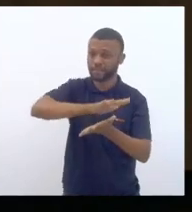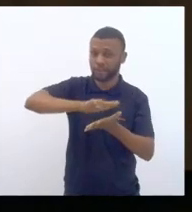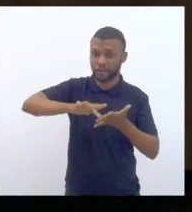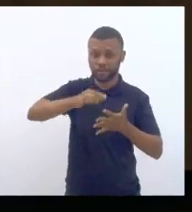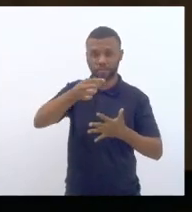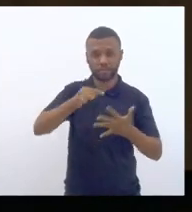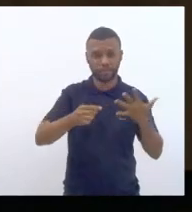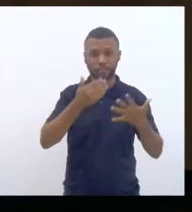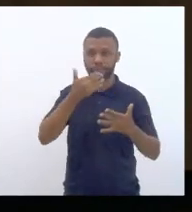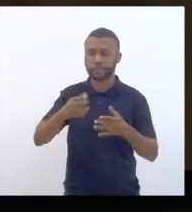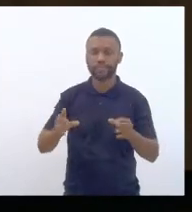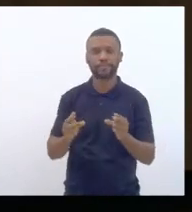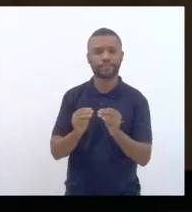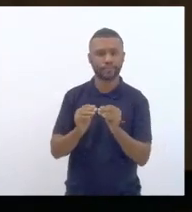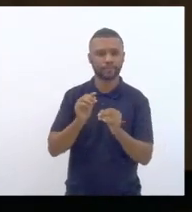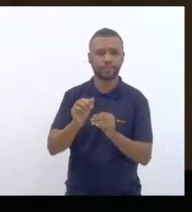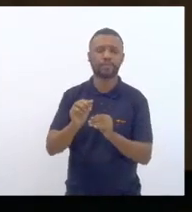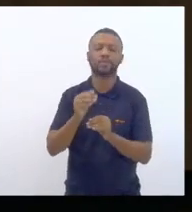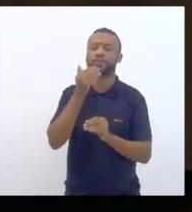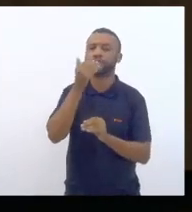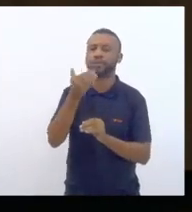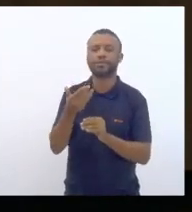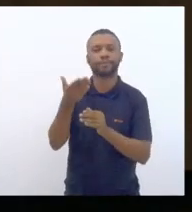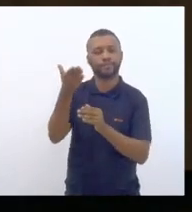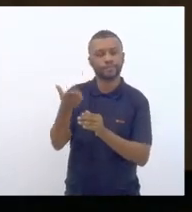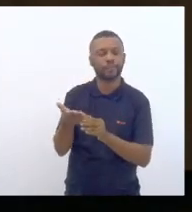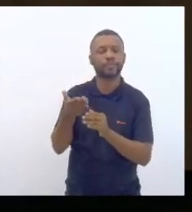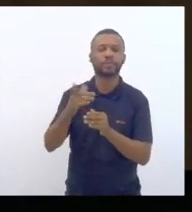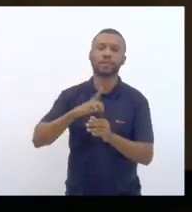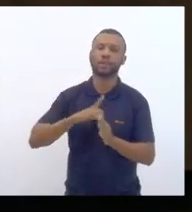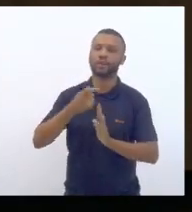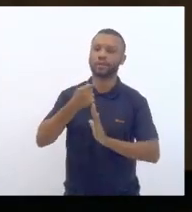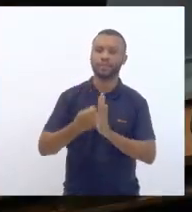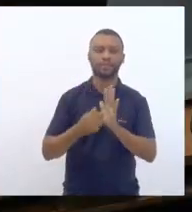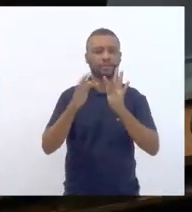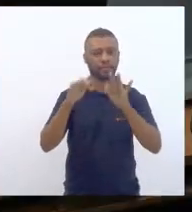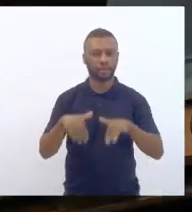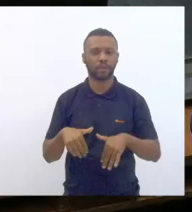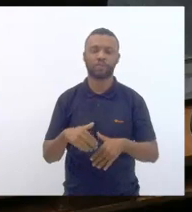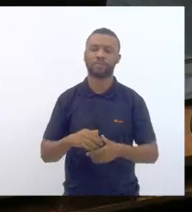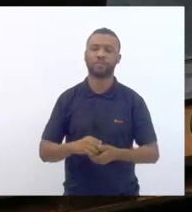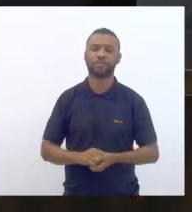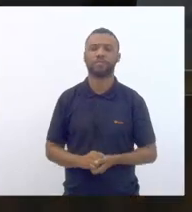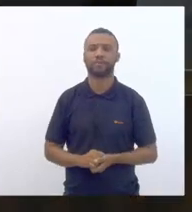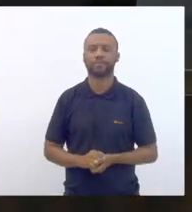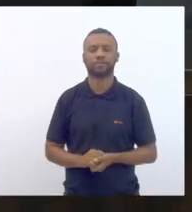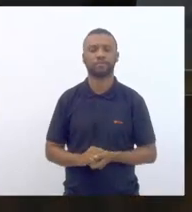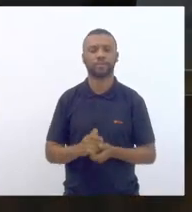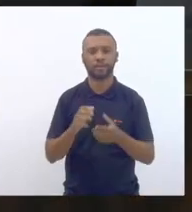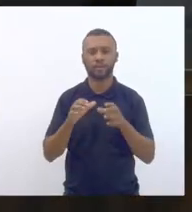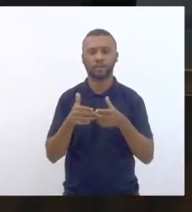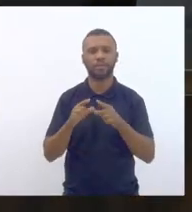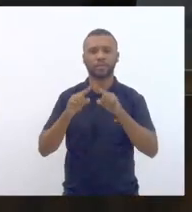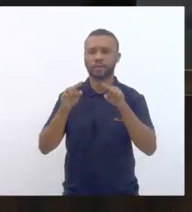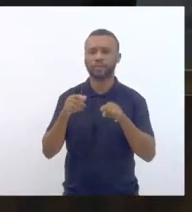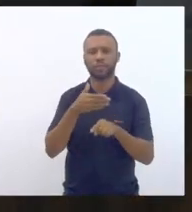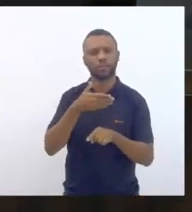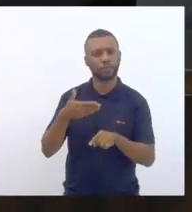por substitutivo e pedindo a Vossa Excelência que conceda a forma final de redação. Pela Comissão de Servidores Públicos,